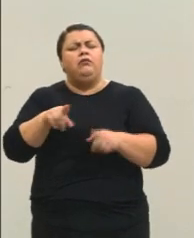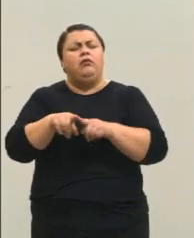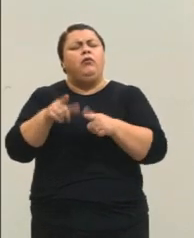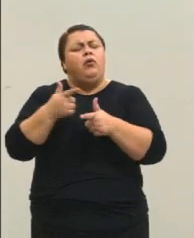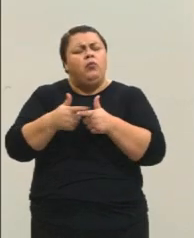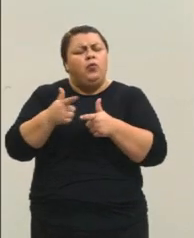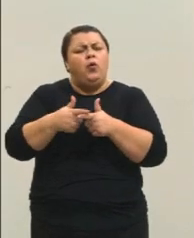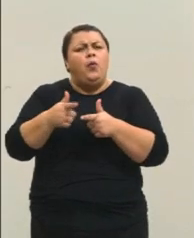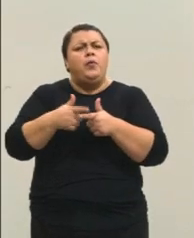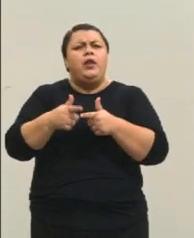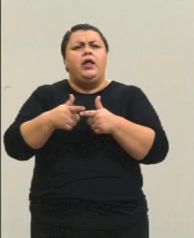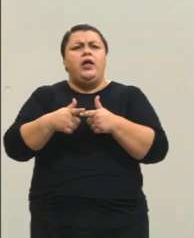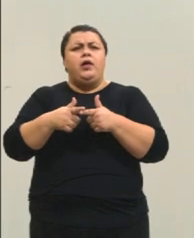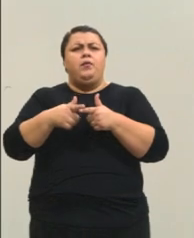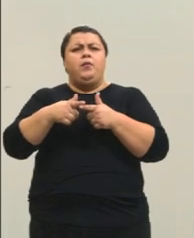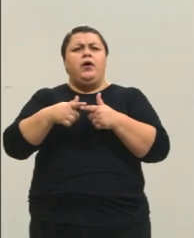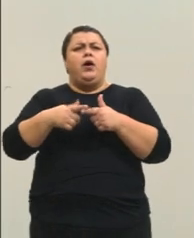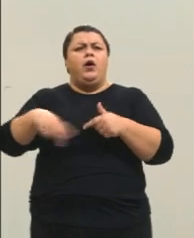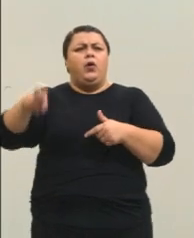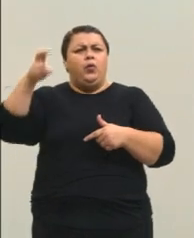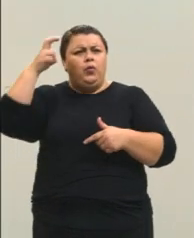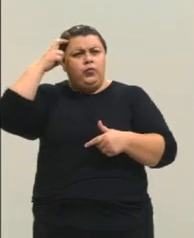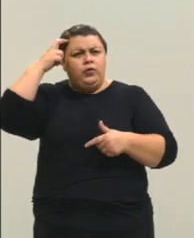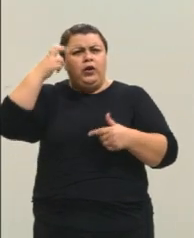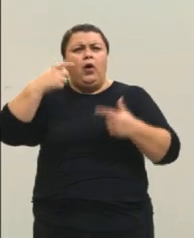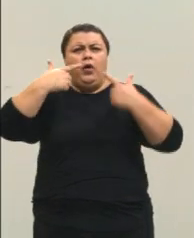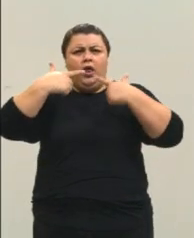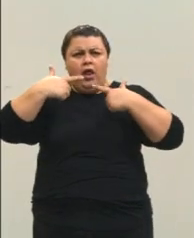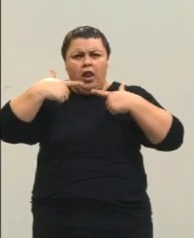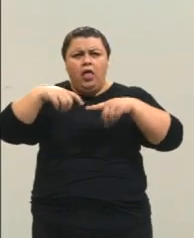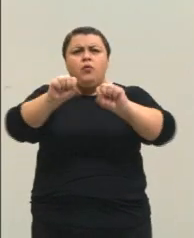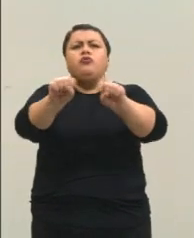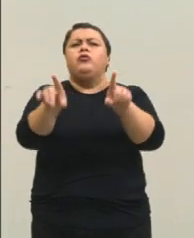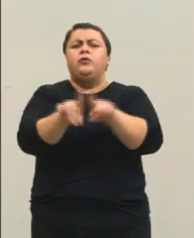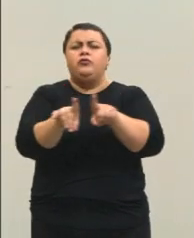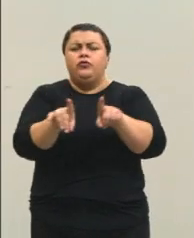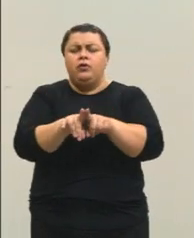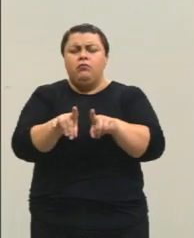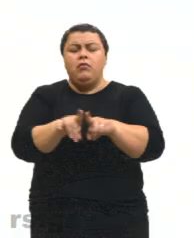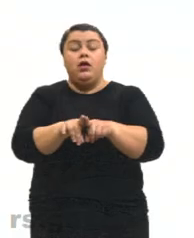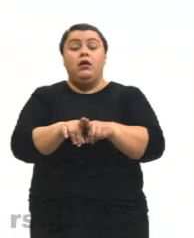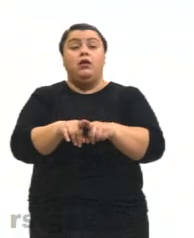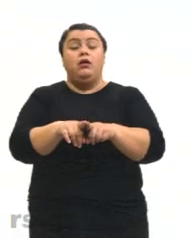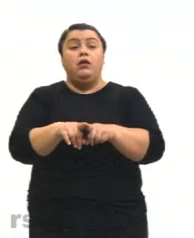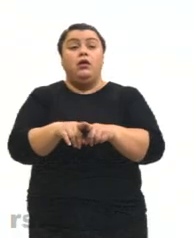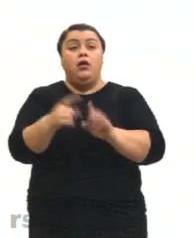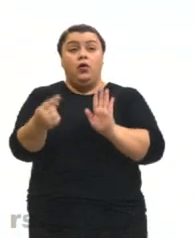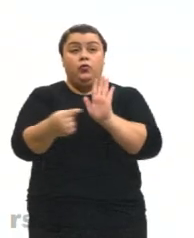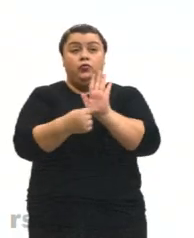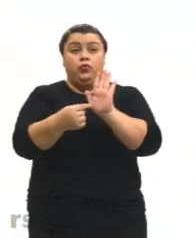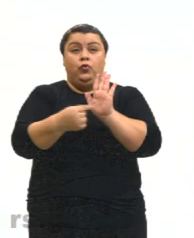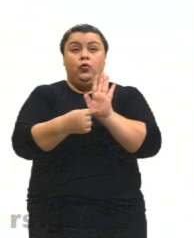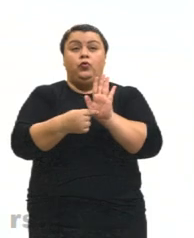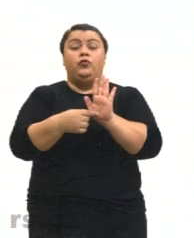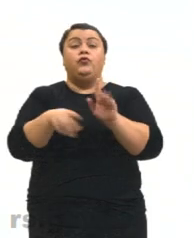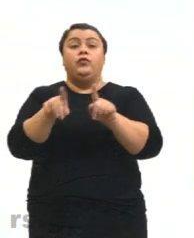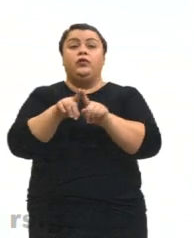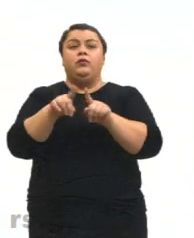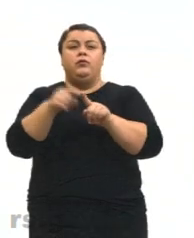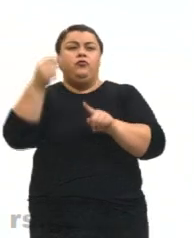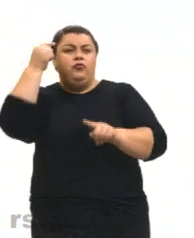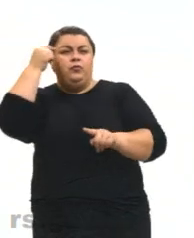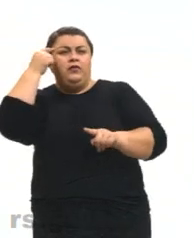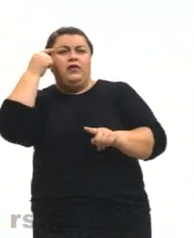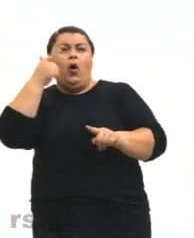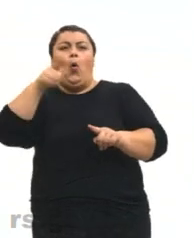interessante cultural linguisticamente eu pronto também para a gente pensar um pouquinho que a gente tem outros tipos de influência